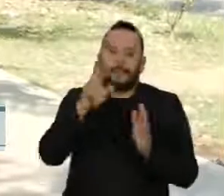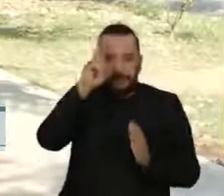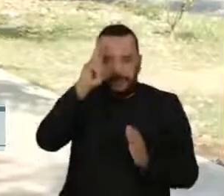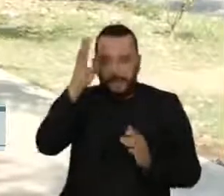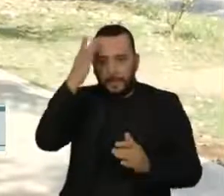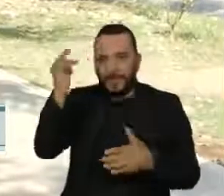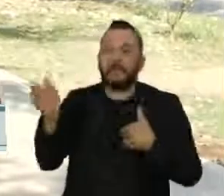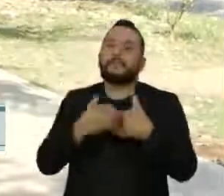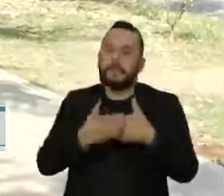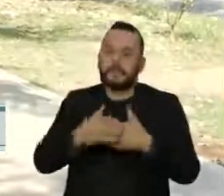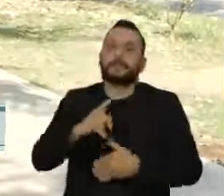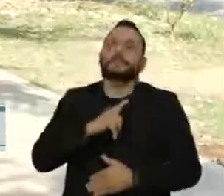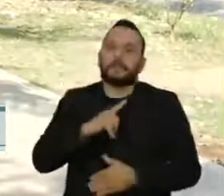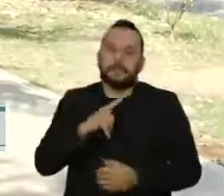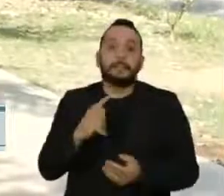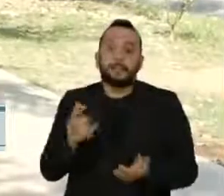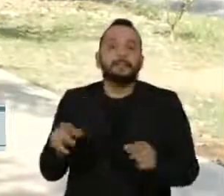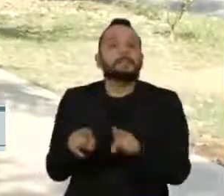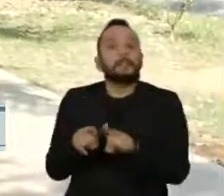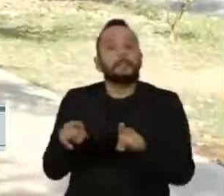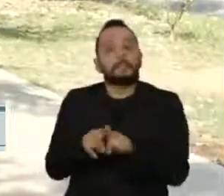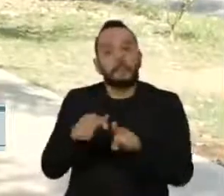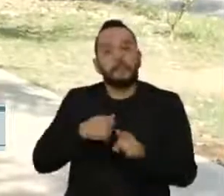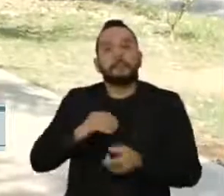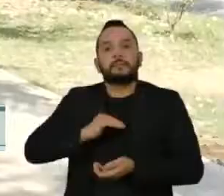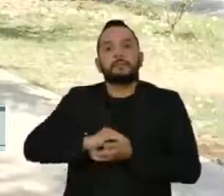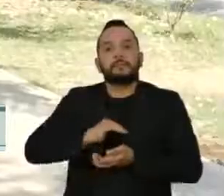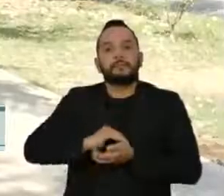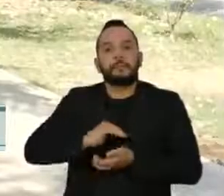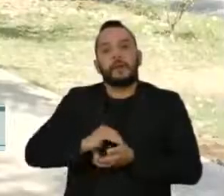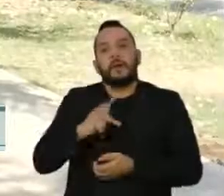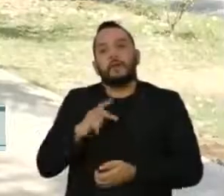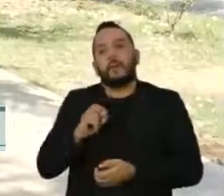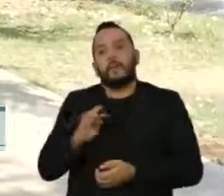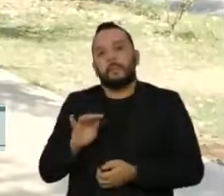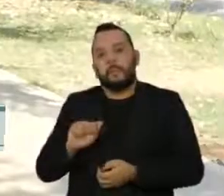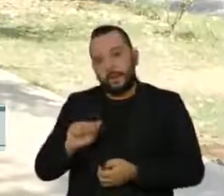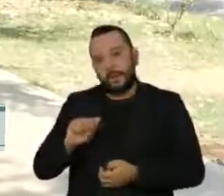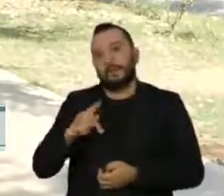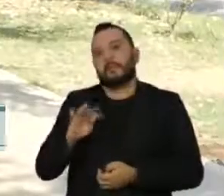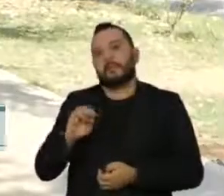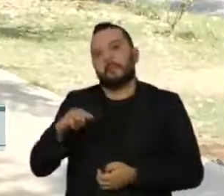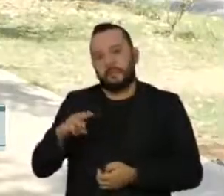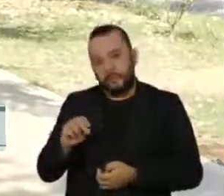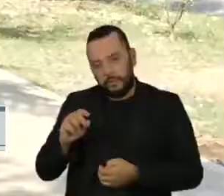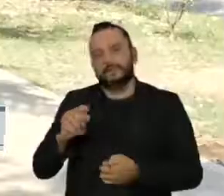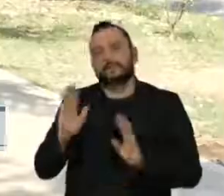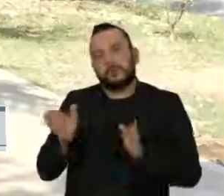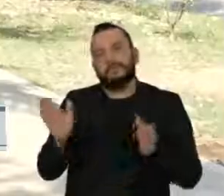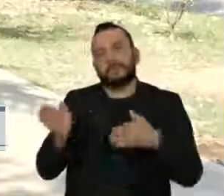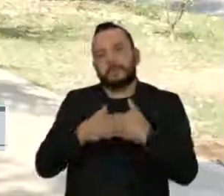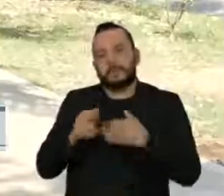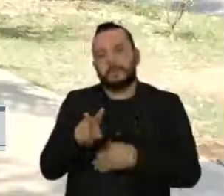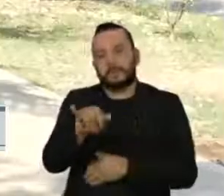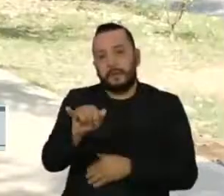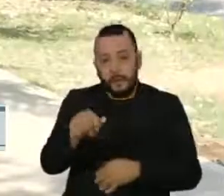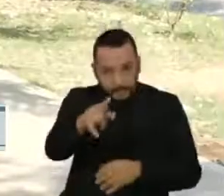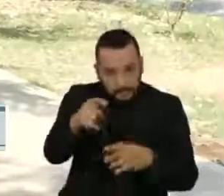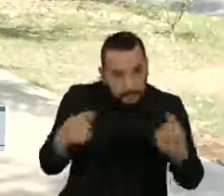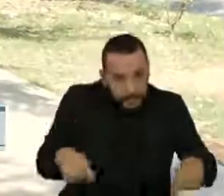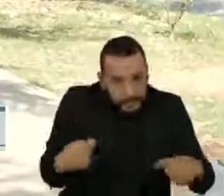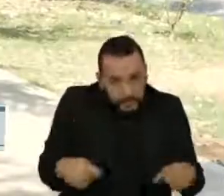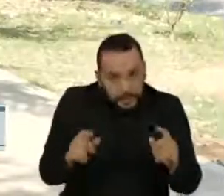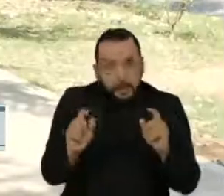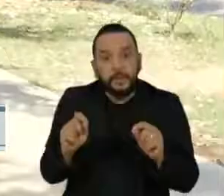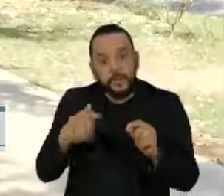não abrem amanhã, bem como as unidades do Poupa Tempo, que também continuarão fechadas, né? E atenção para quem precisar de transporte